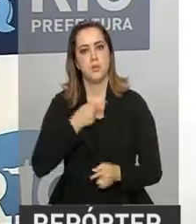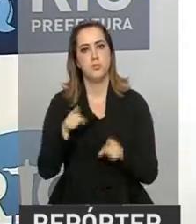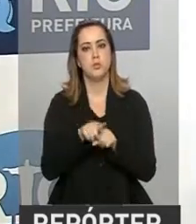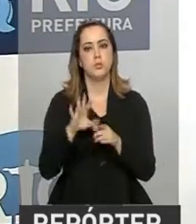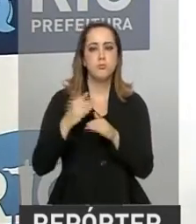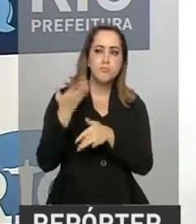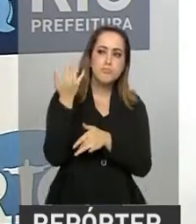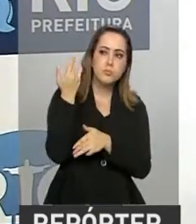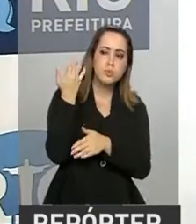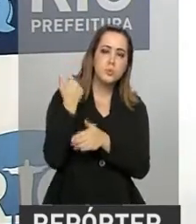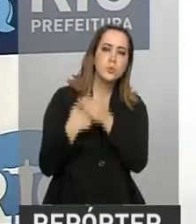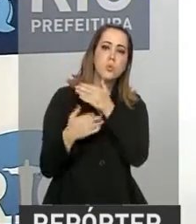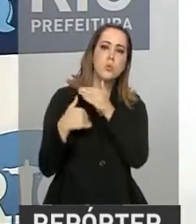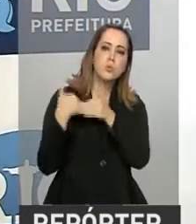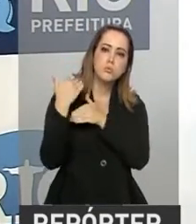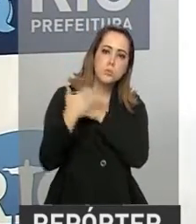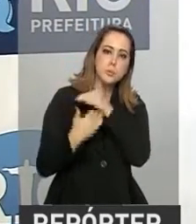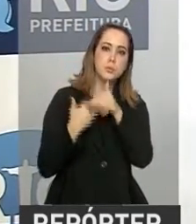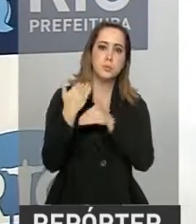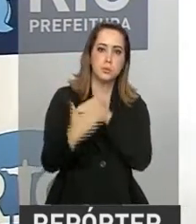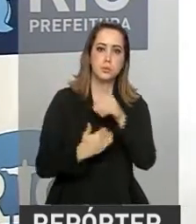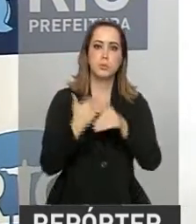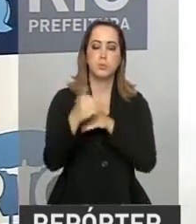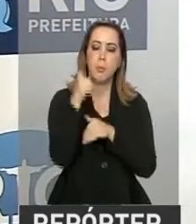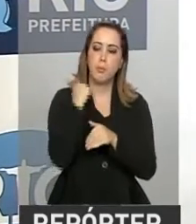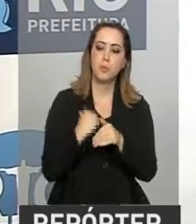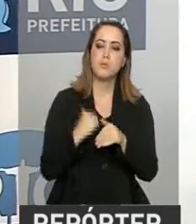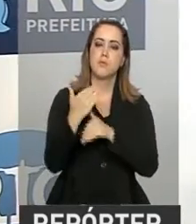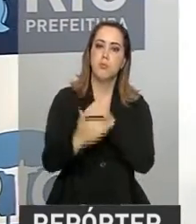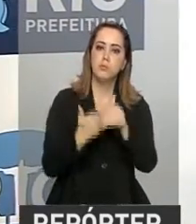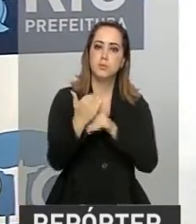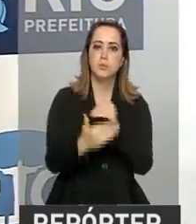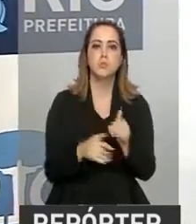lá na Bolsa Estudantil, passando pela Bolsa Nacional, Internacional. Isso foi muito importante.